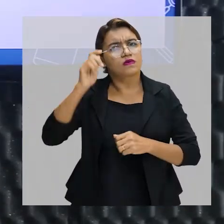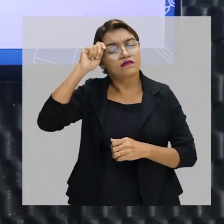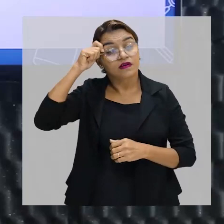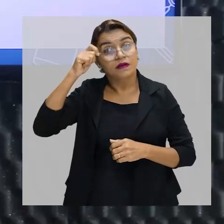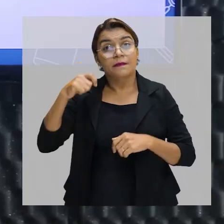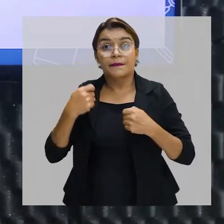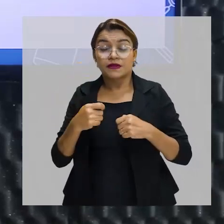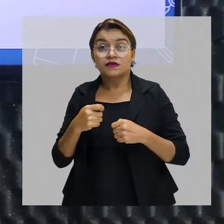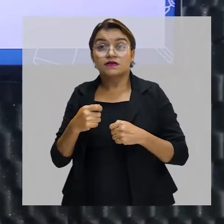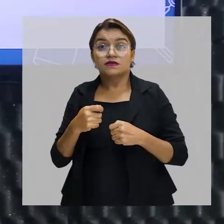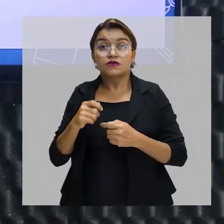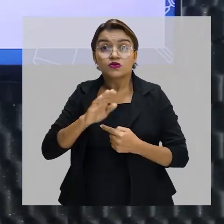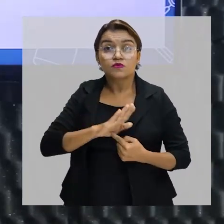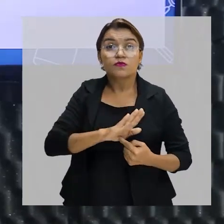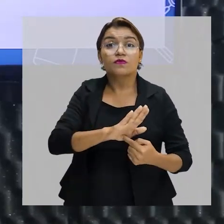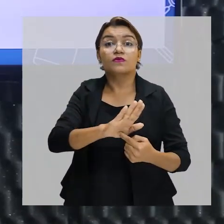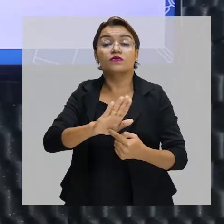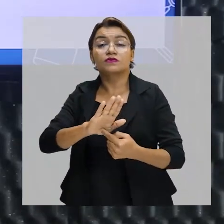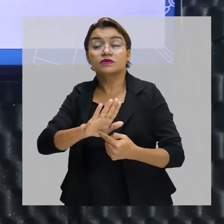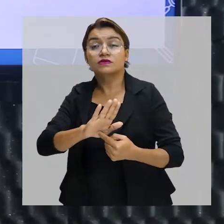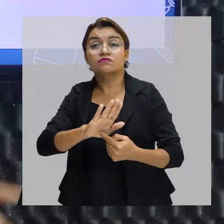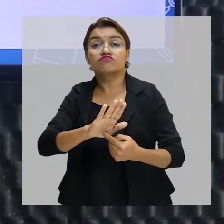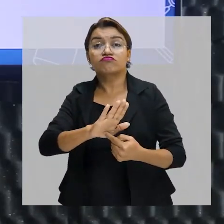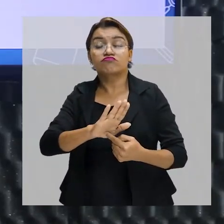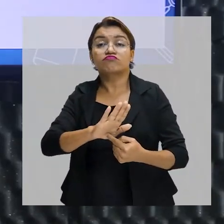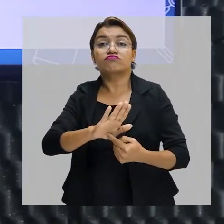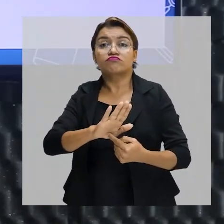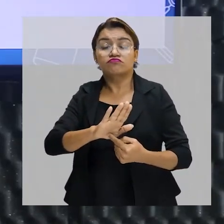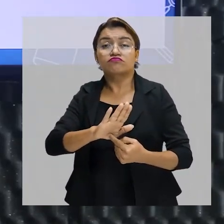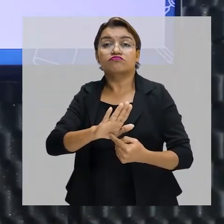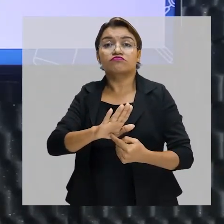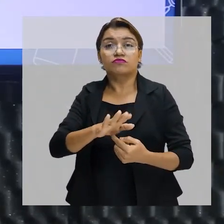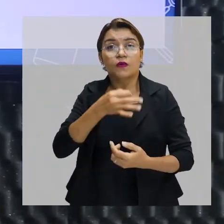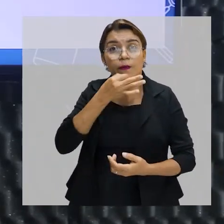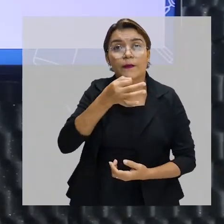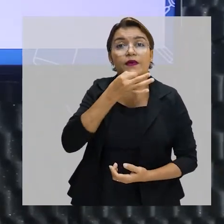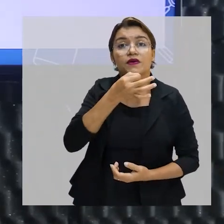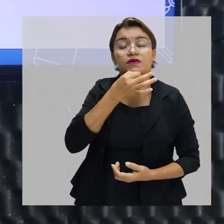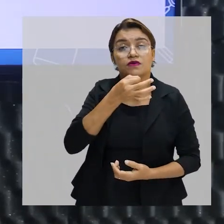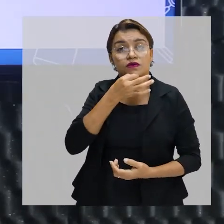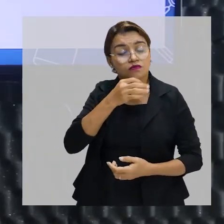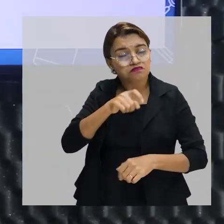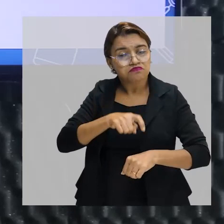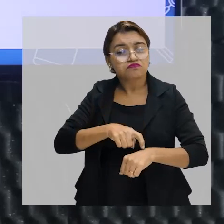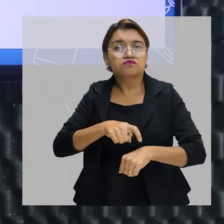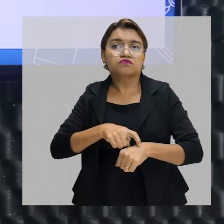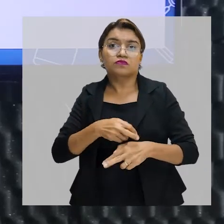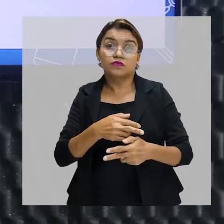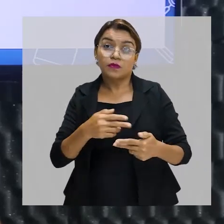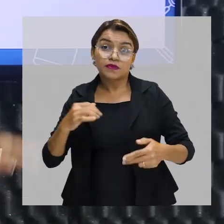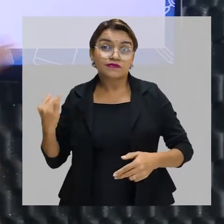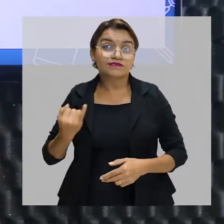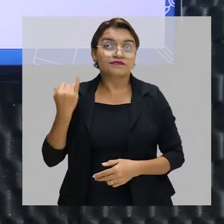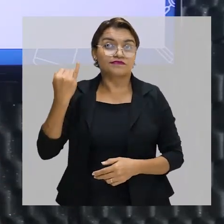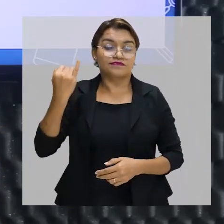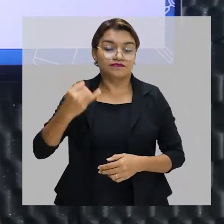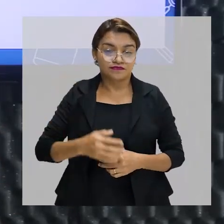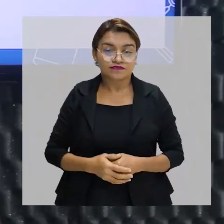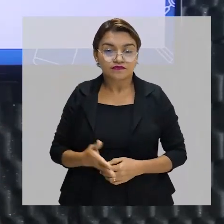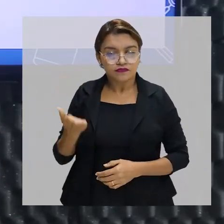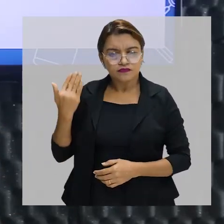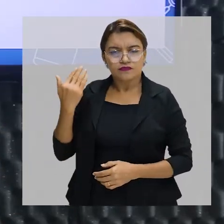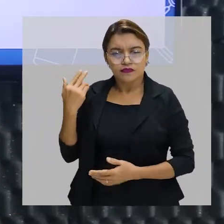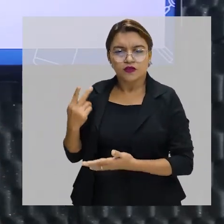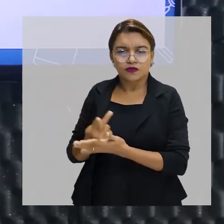que me identificar com esse povo e trazer a discussão para os momentos que são importantes. Então, isso